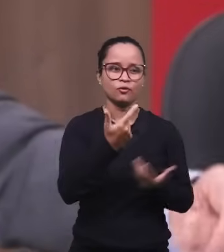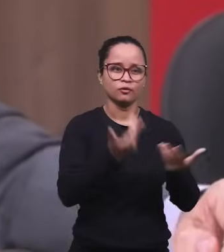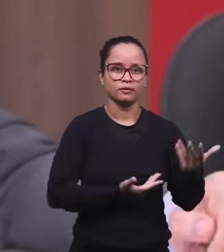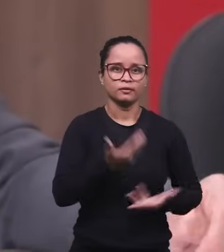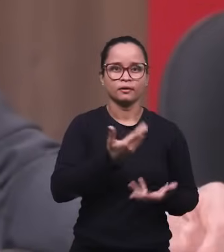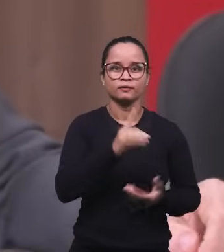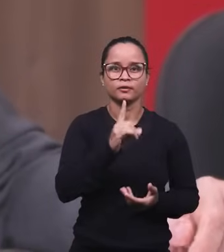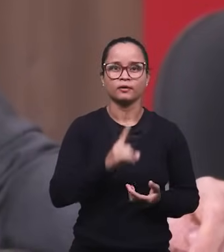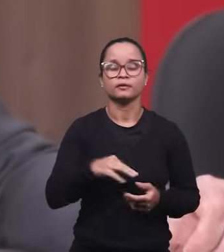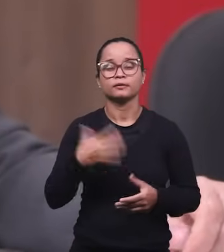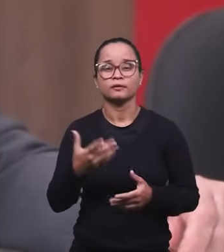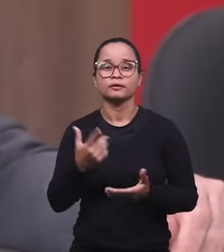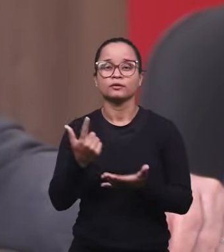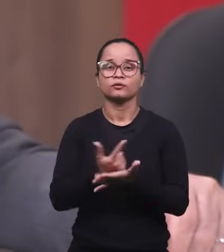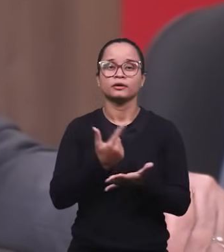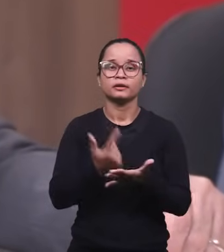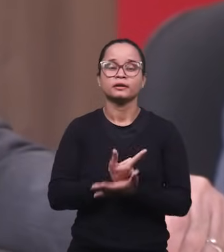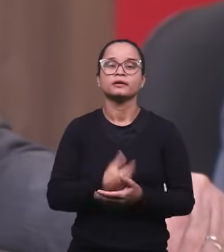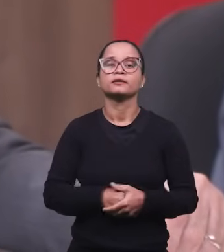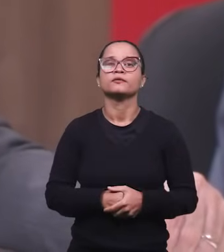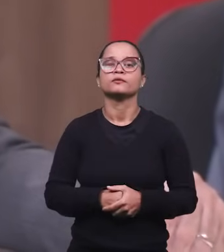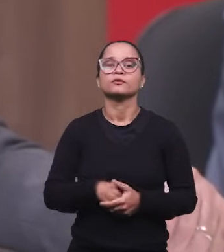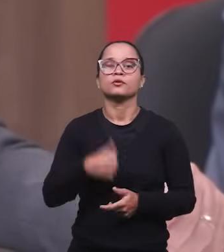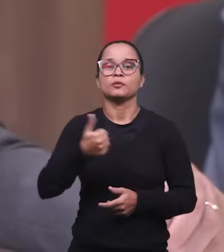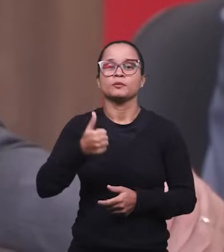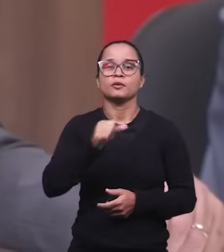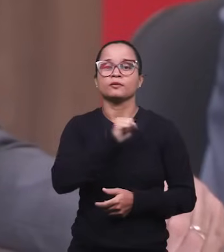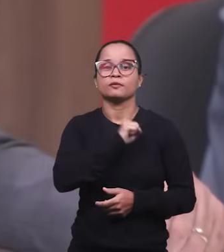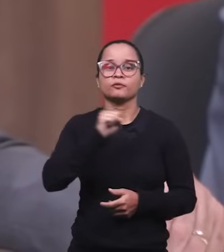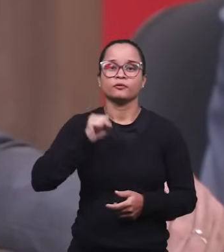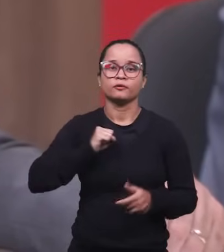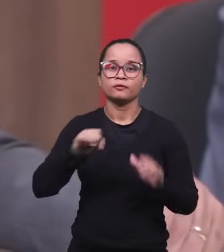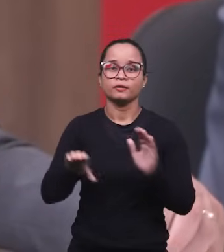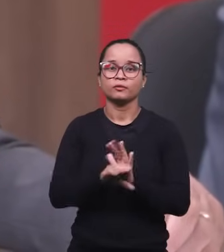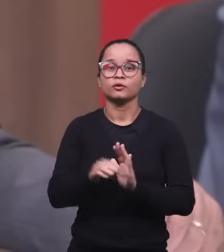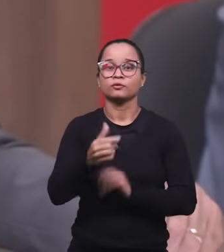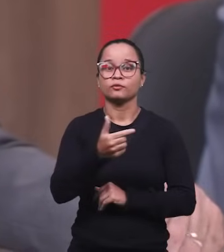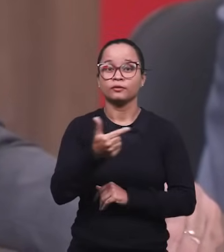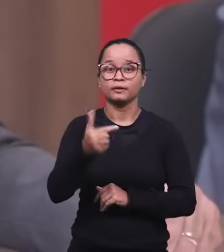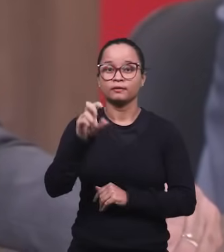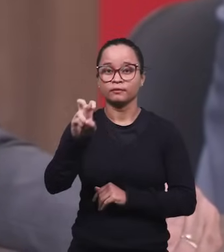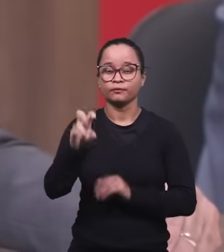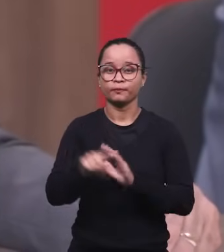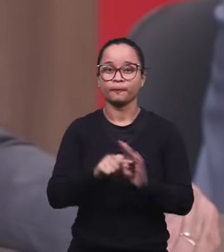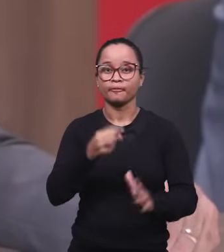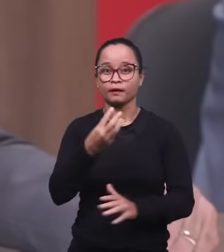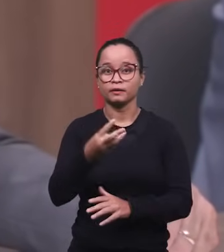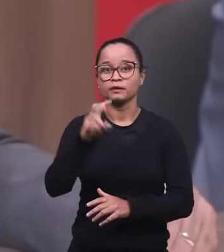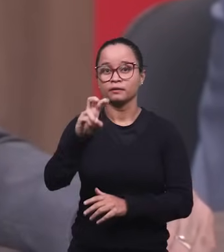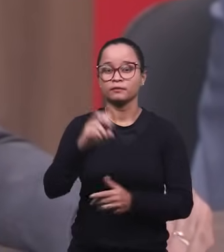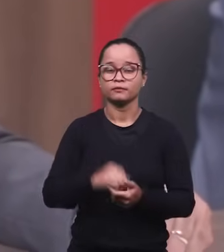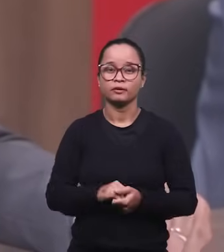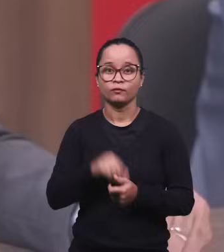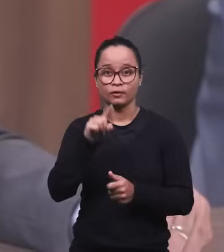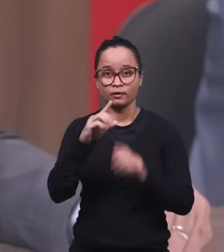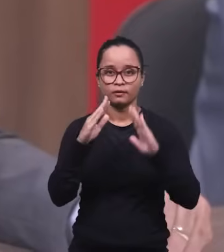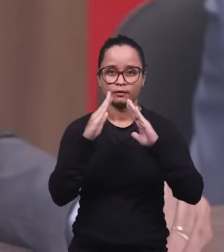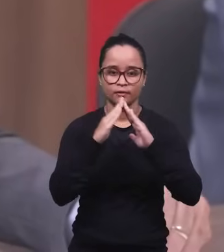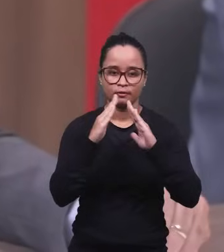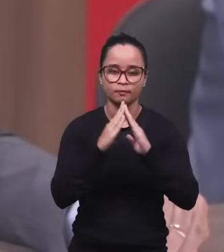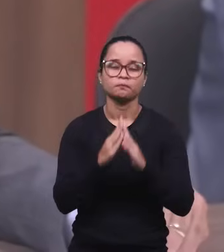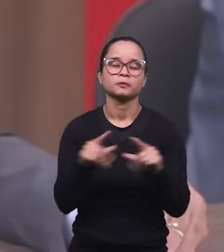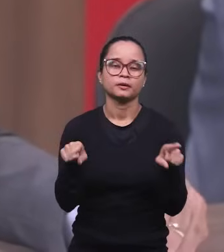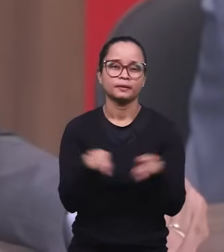está no livro de 1 Samuel, no seu capítulo 25 e versículo 35. Você em